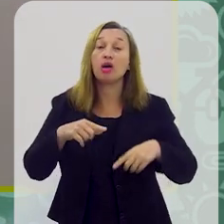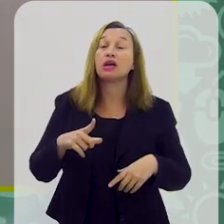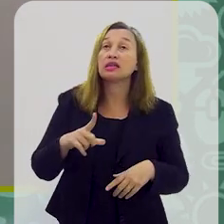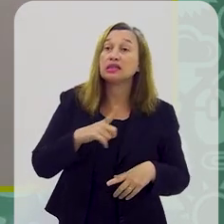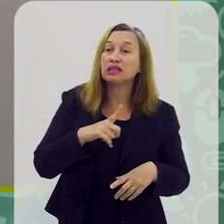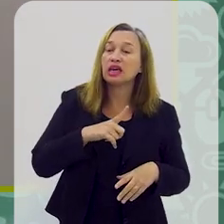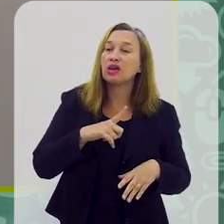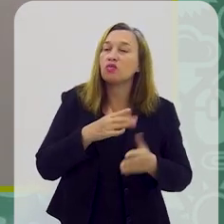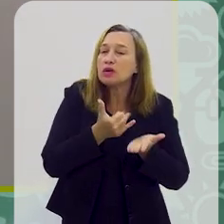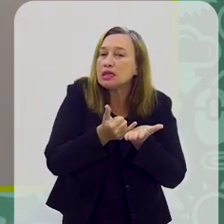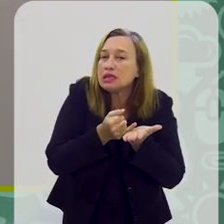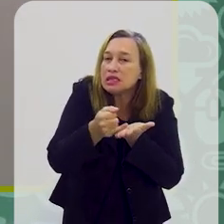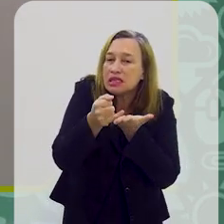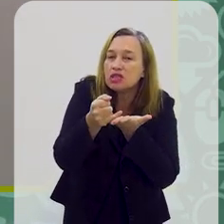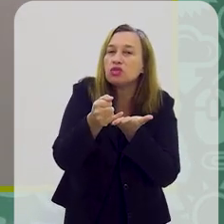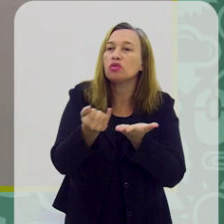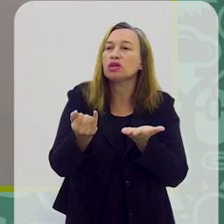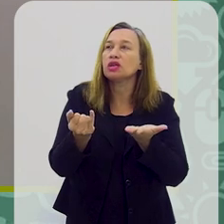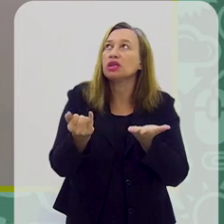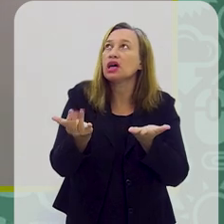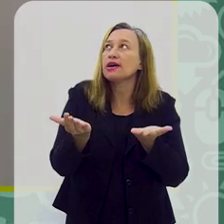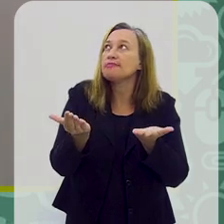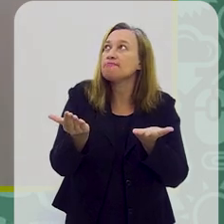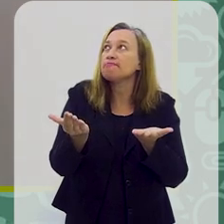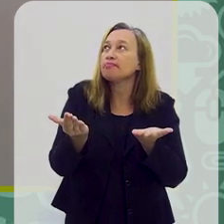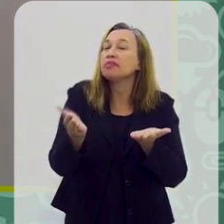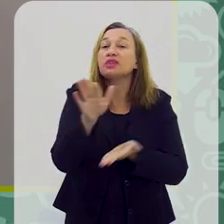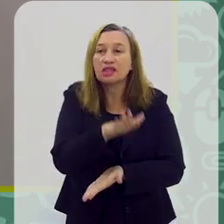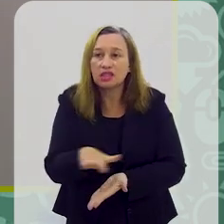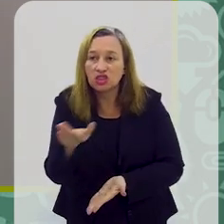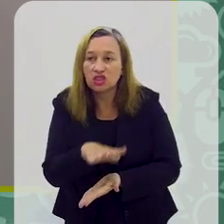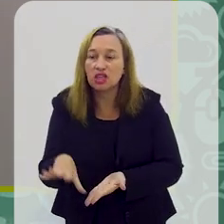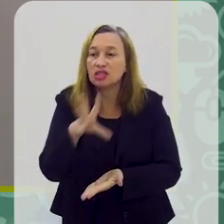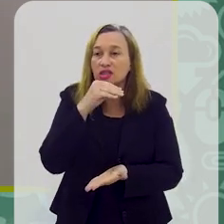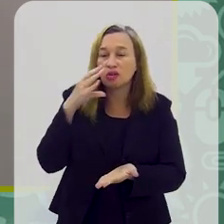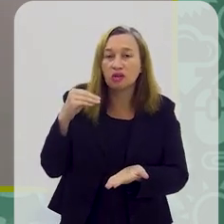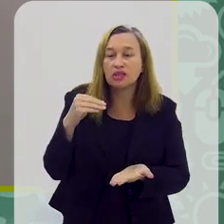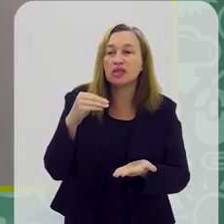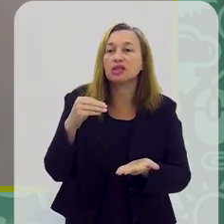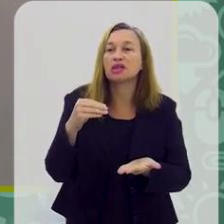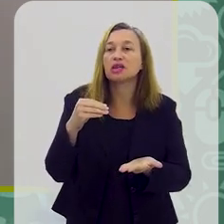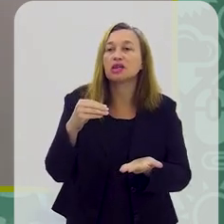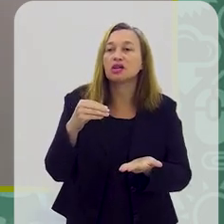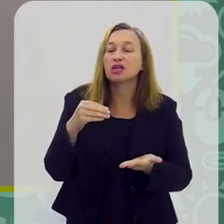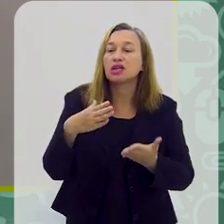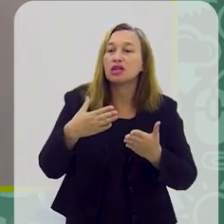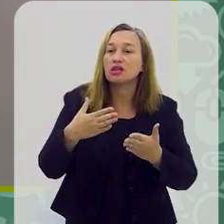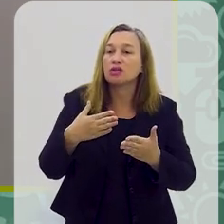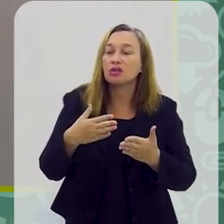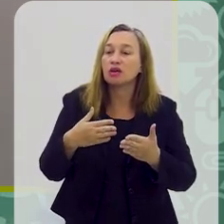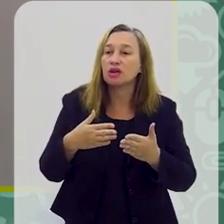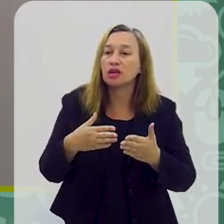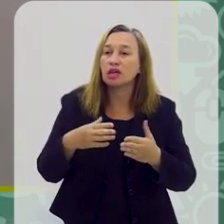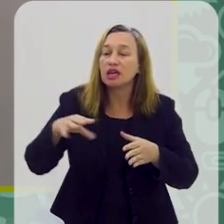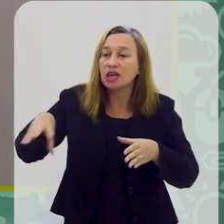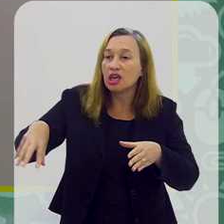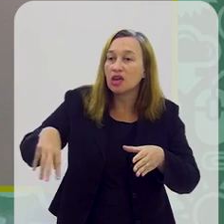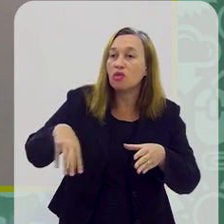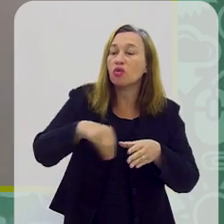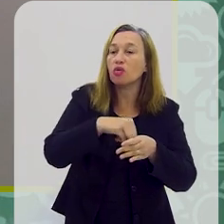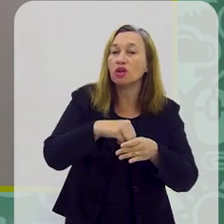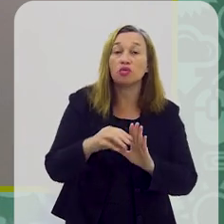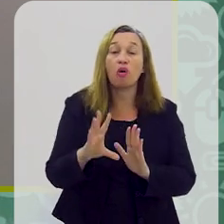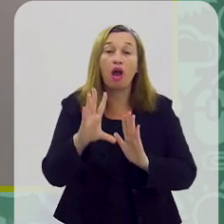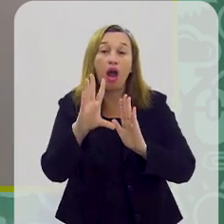e você tem uma introdução essas crianças, esses adolescentes começam a ser introduzidos